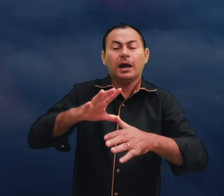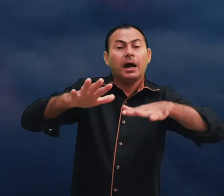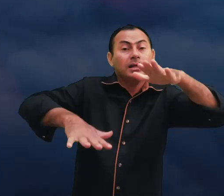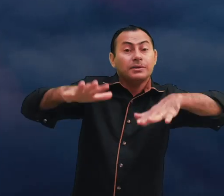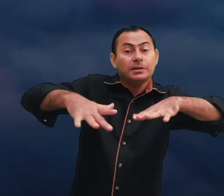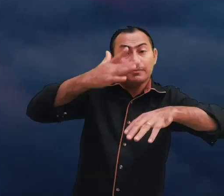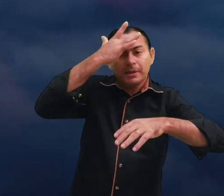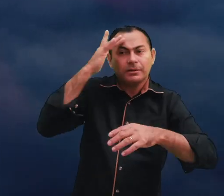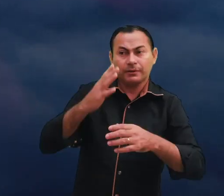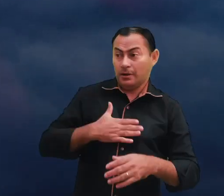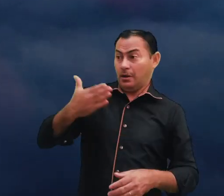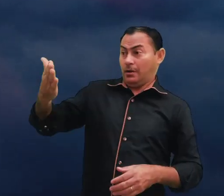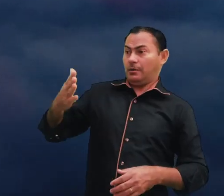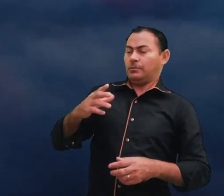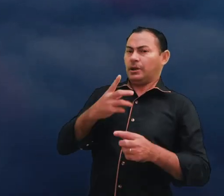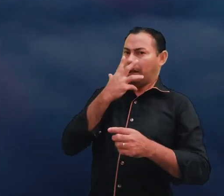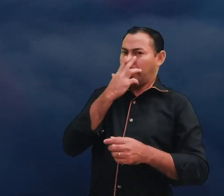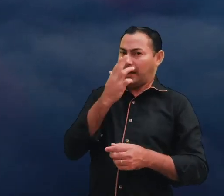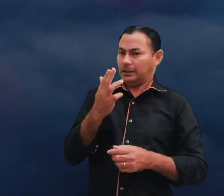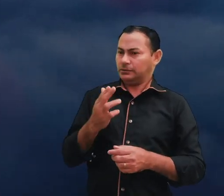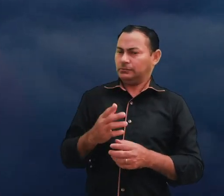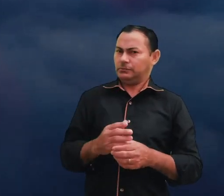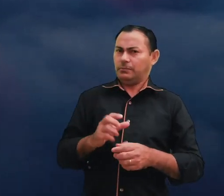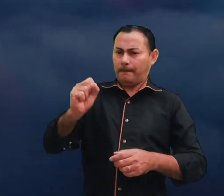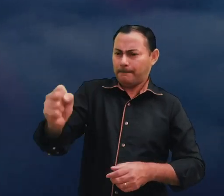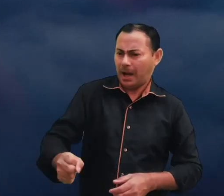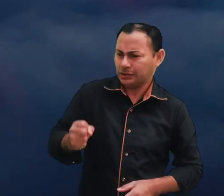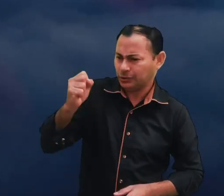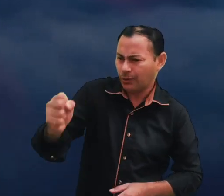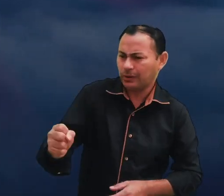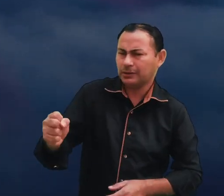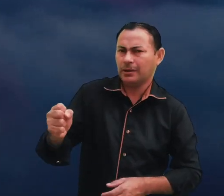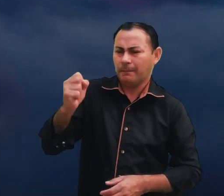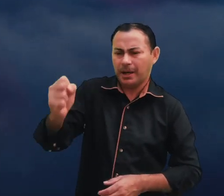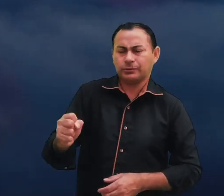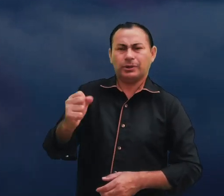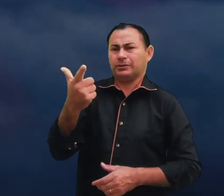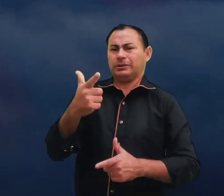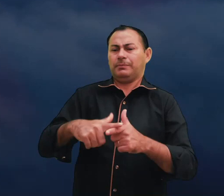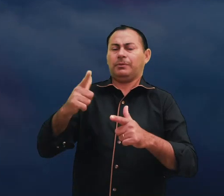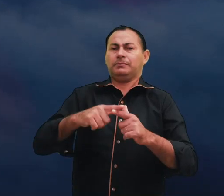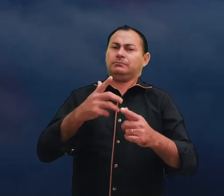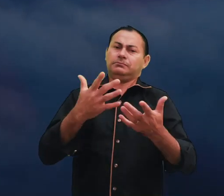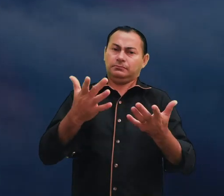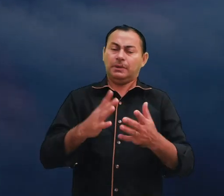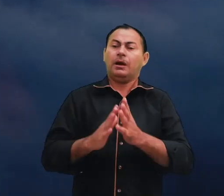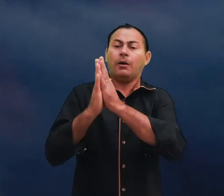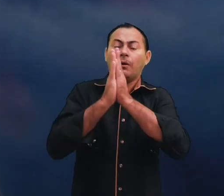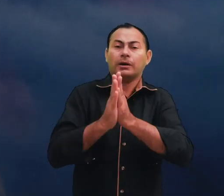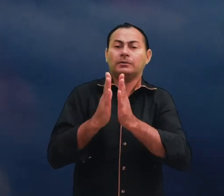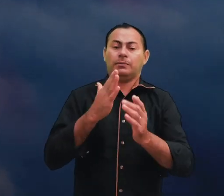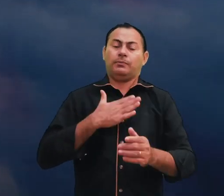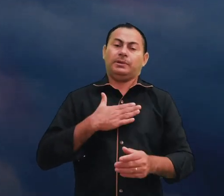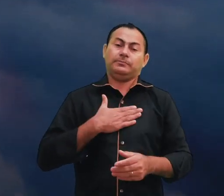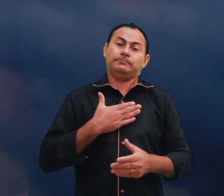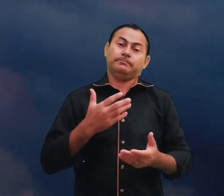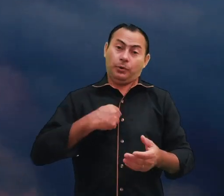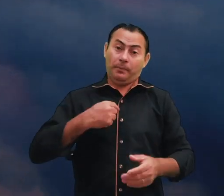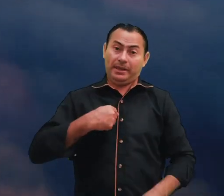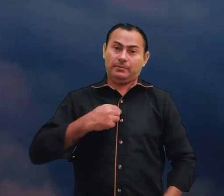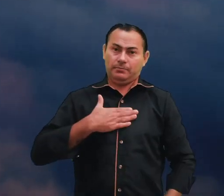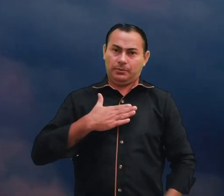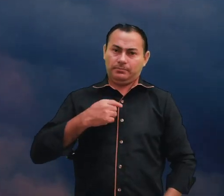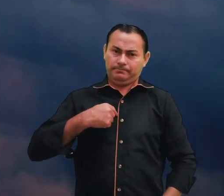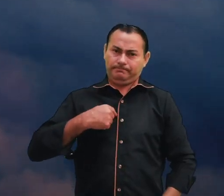às vezes as pessoas ficam assustadas porque acham que pastores não passam por problemas, mas acabam orando por mim. E isso é o